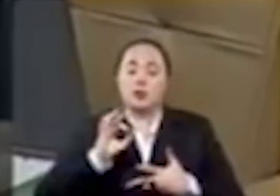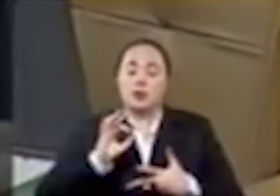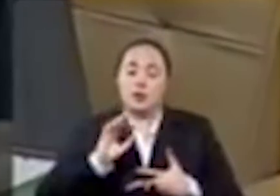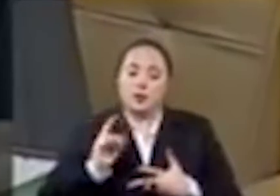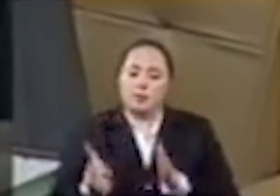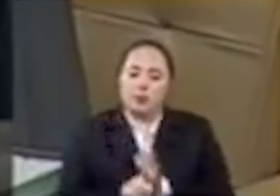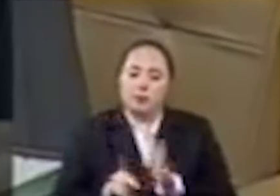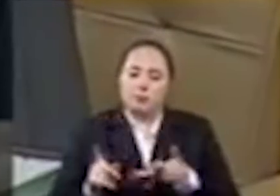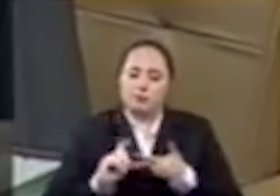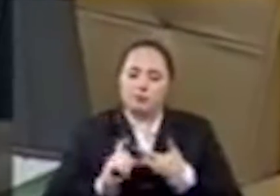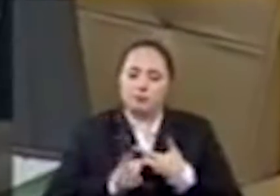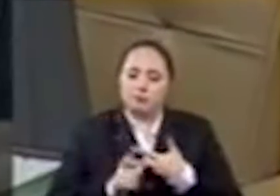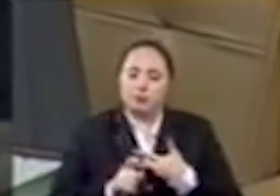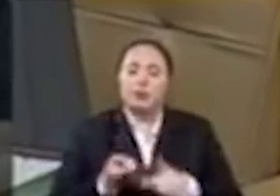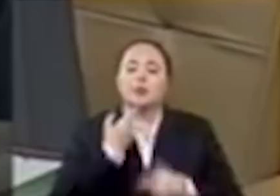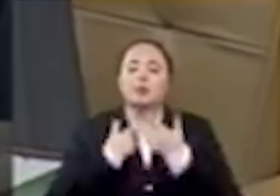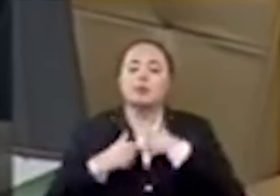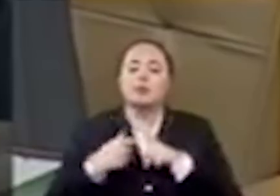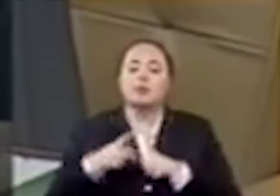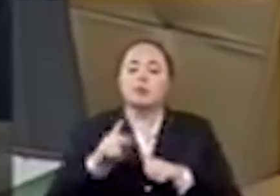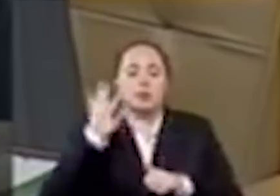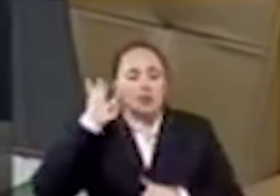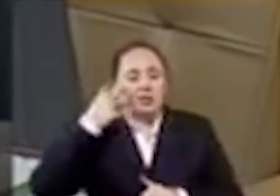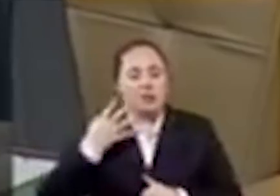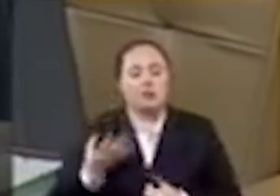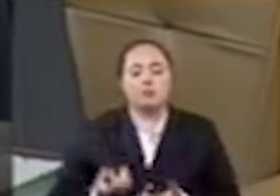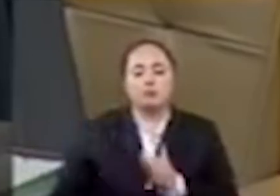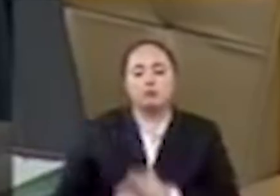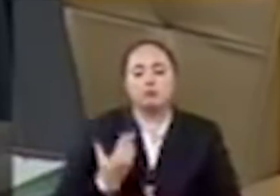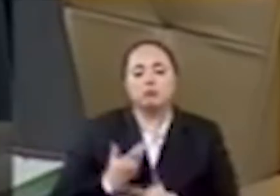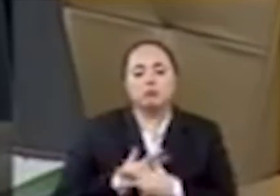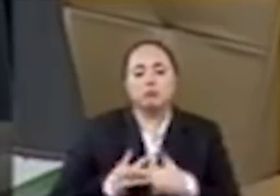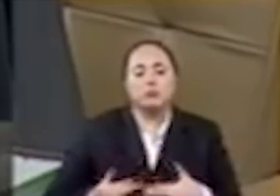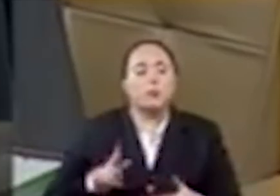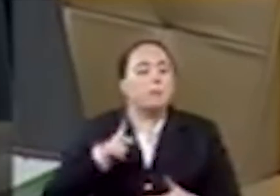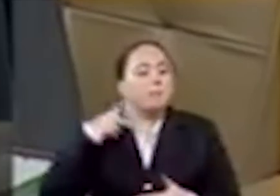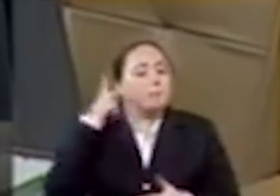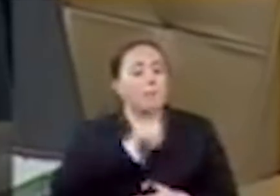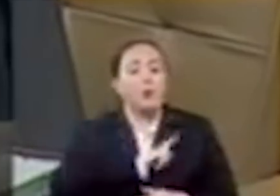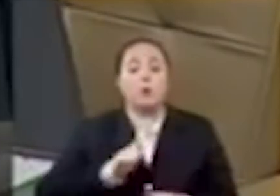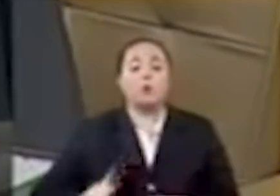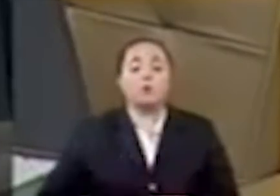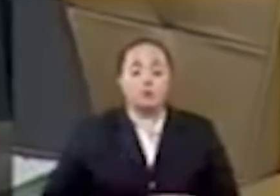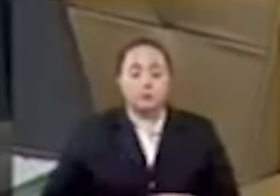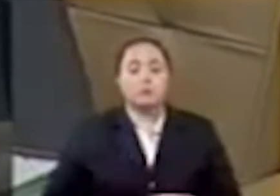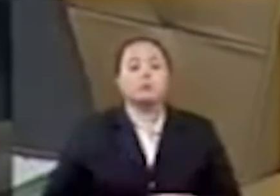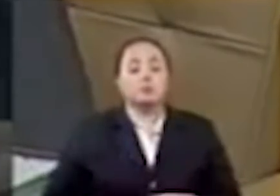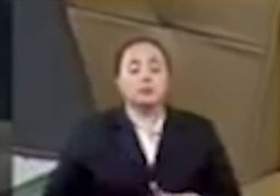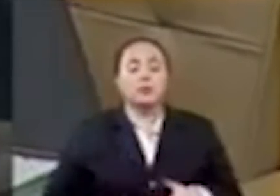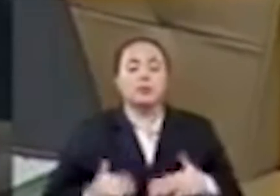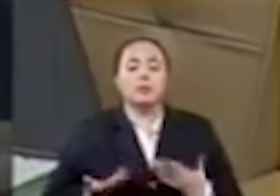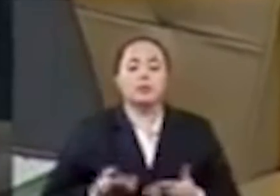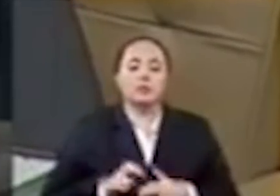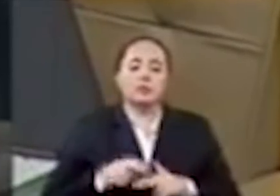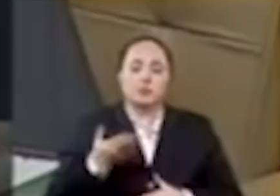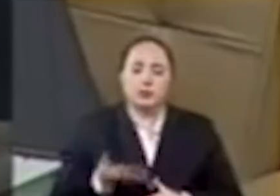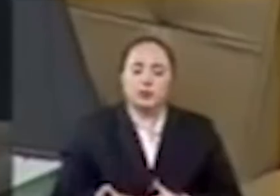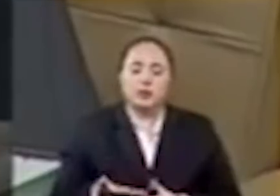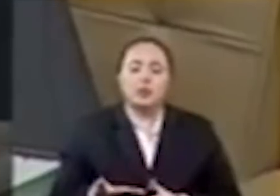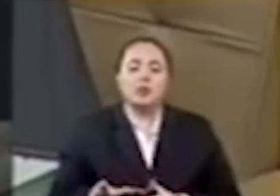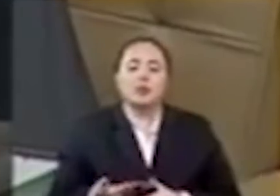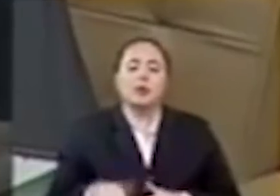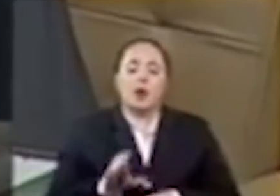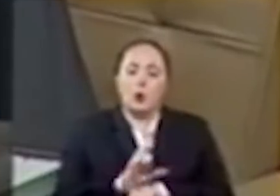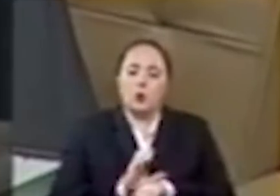essa discricionariedade em temas de formulação de política de governo. Em sendo assim, a